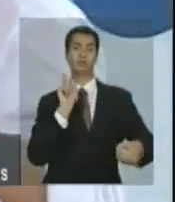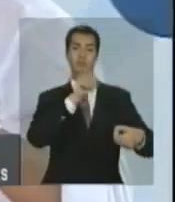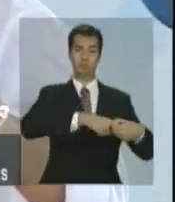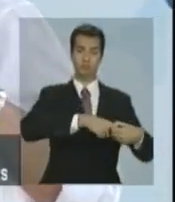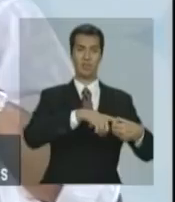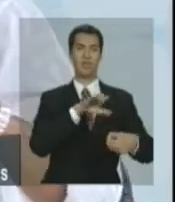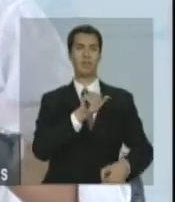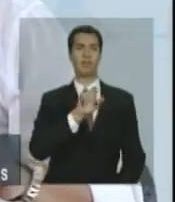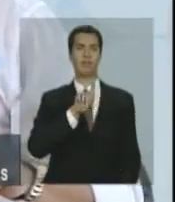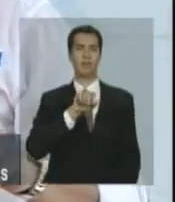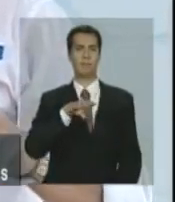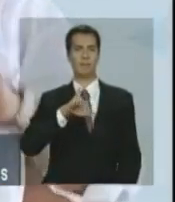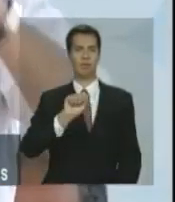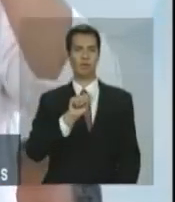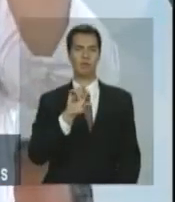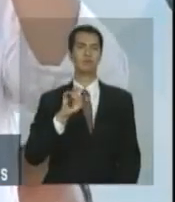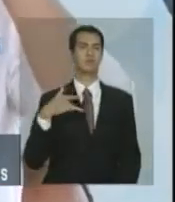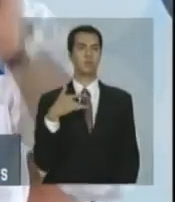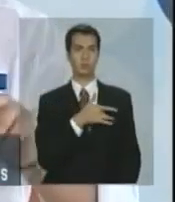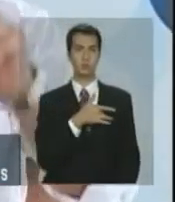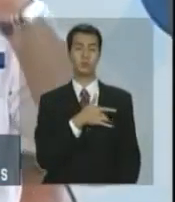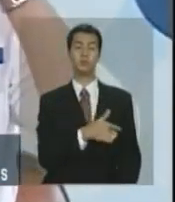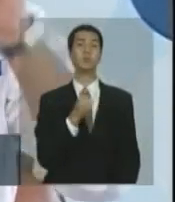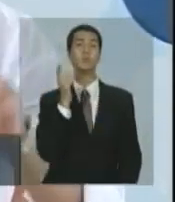Saúde reduziram em